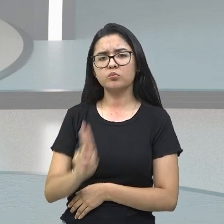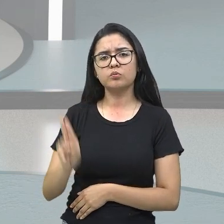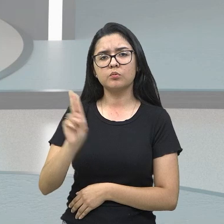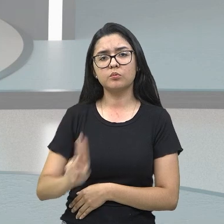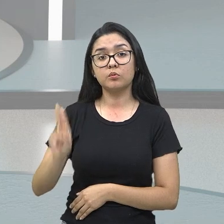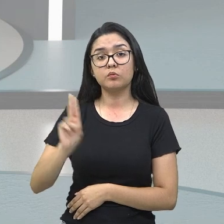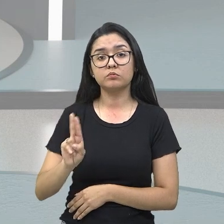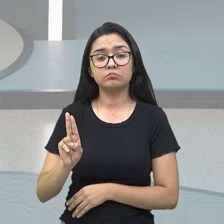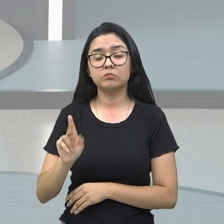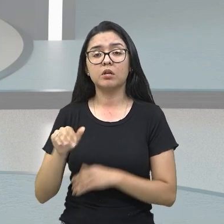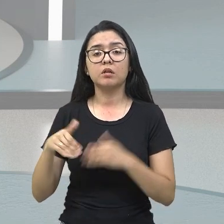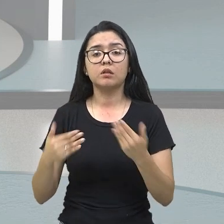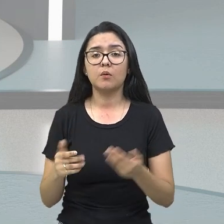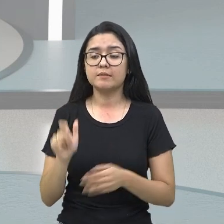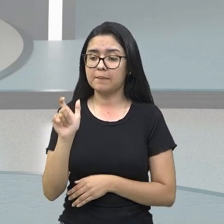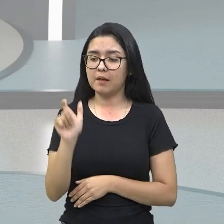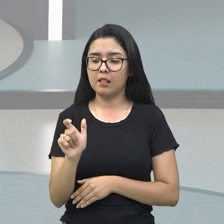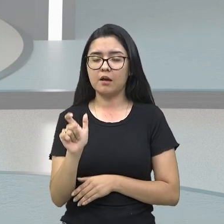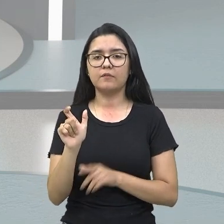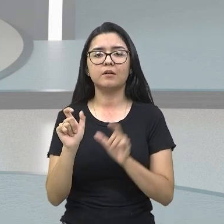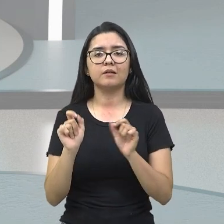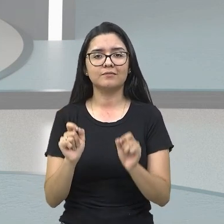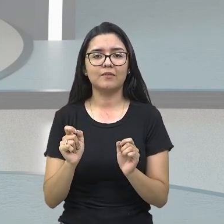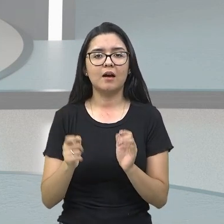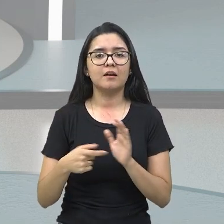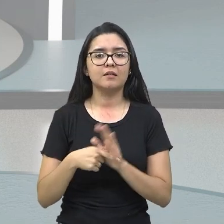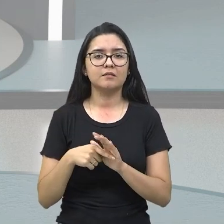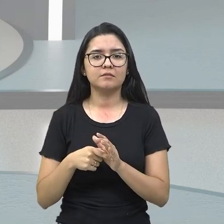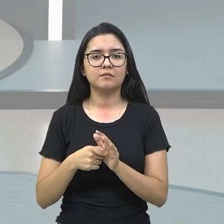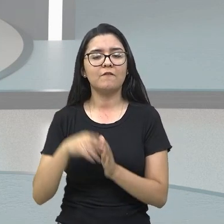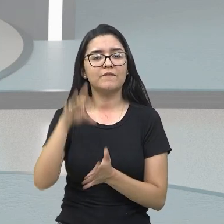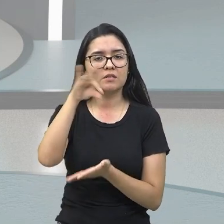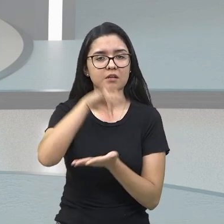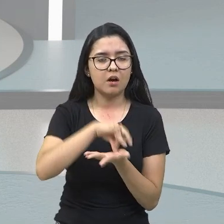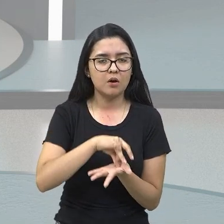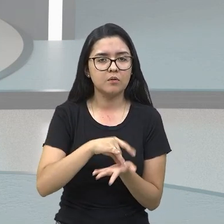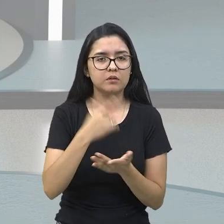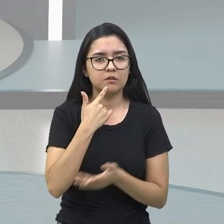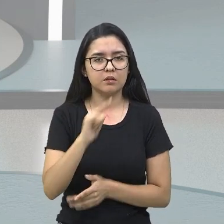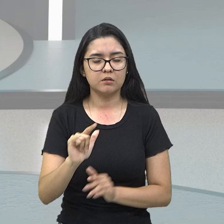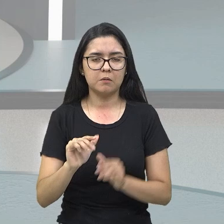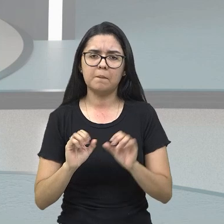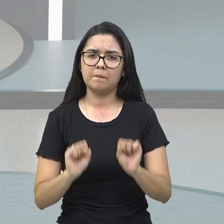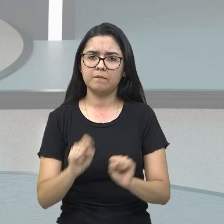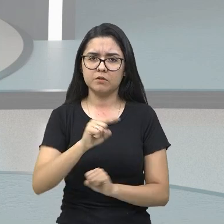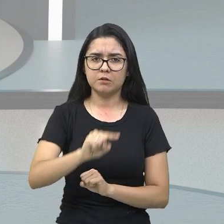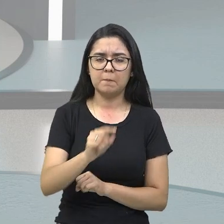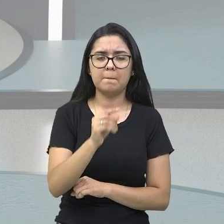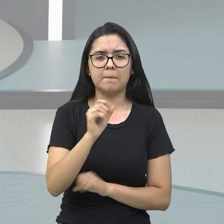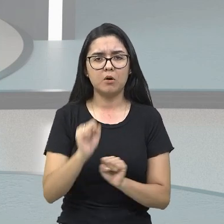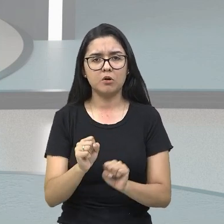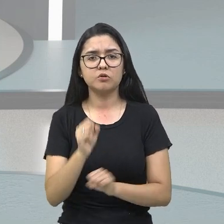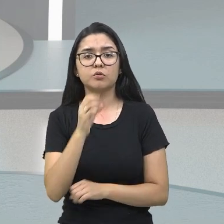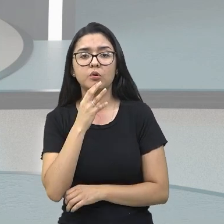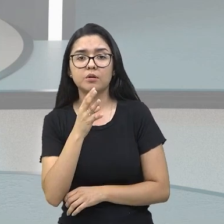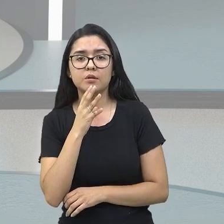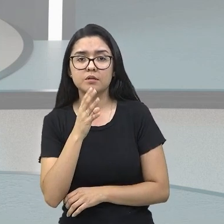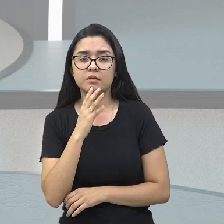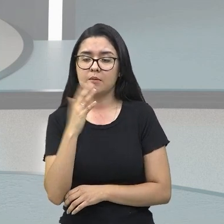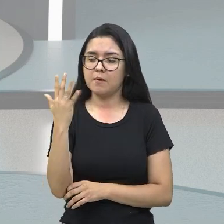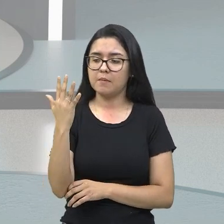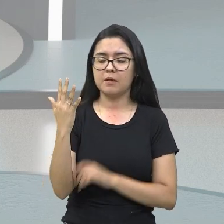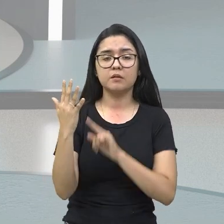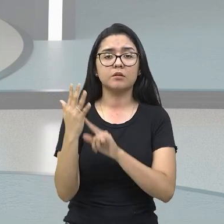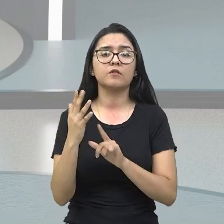ser sendo agregada à língua. Então você pode conhecer, por exemplo, o nome de uma determinada planta de acordo com o que você ouve na